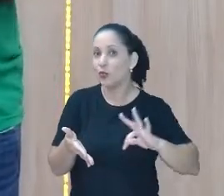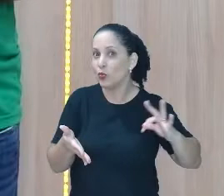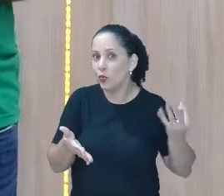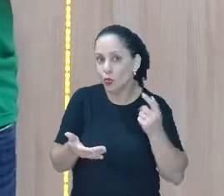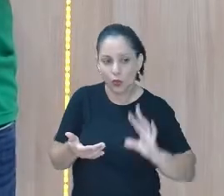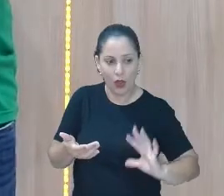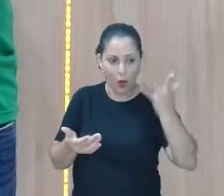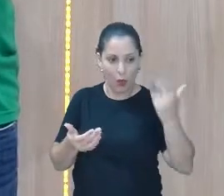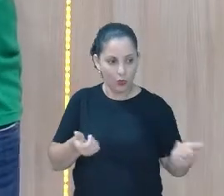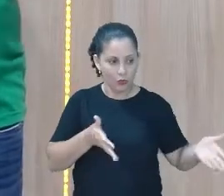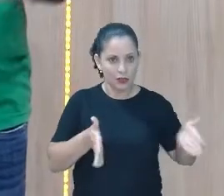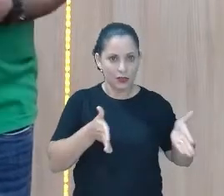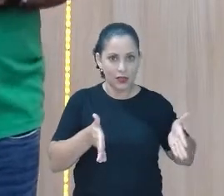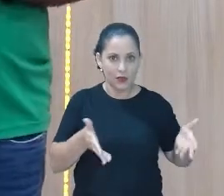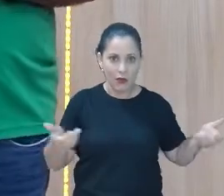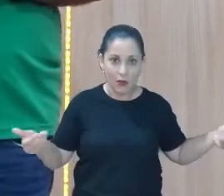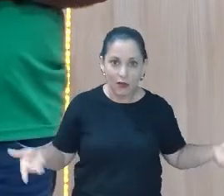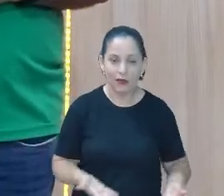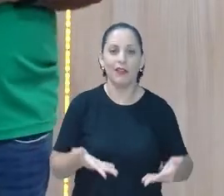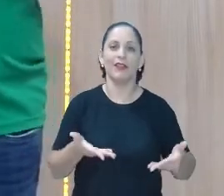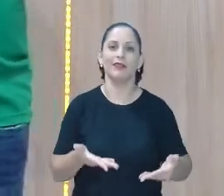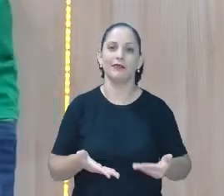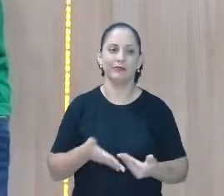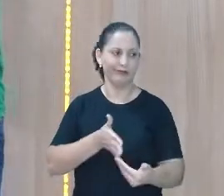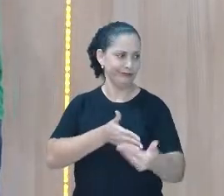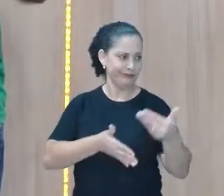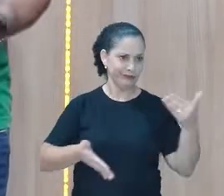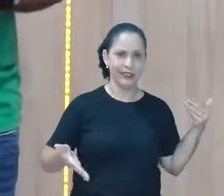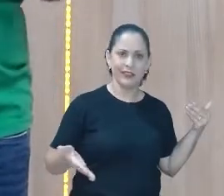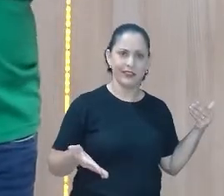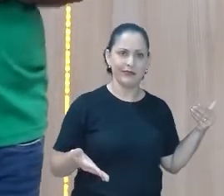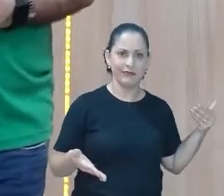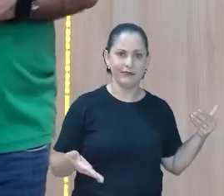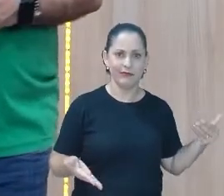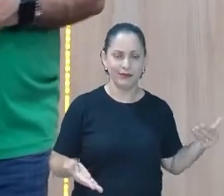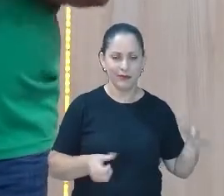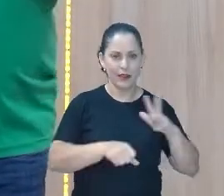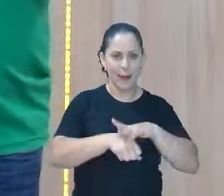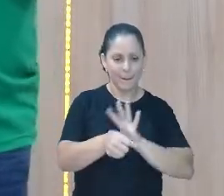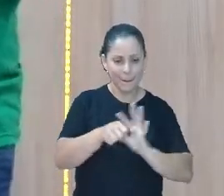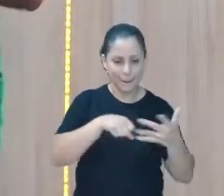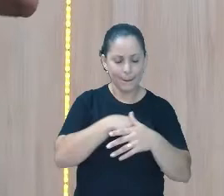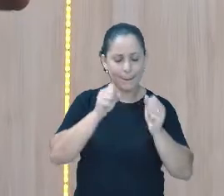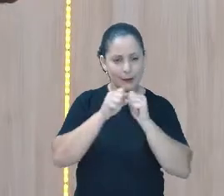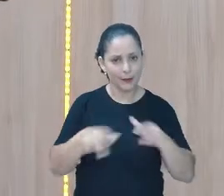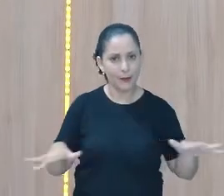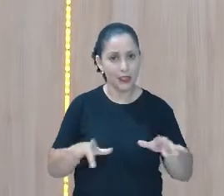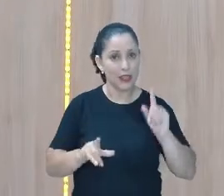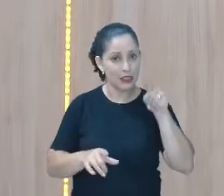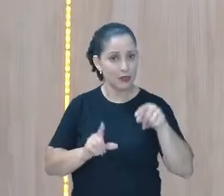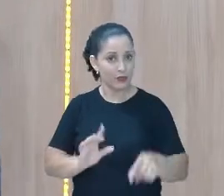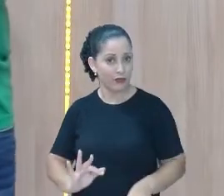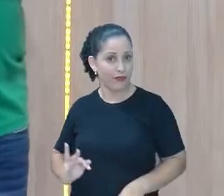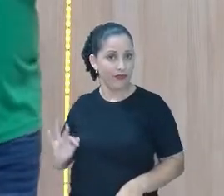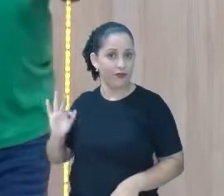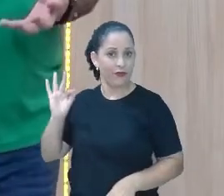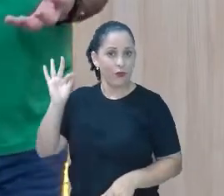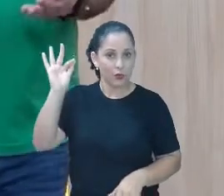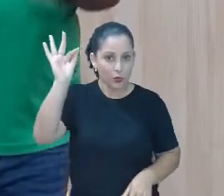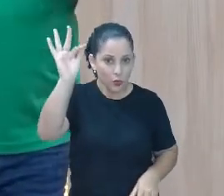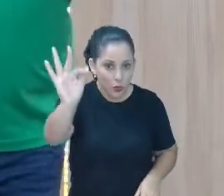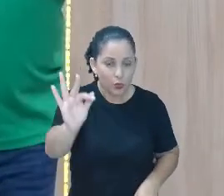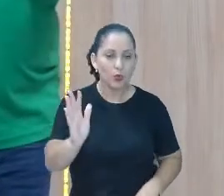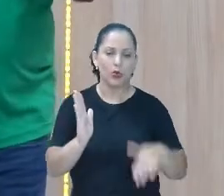documentando os fatos que estão acontecendo nesse contexto da pandemia. E isso mais na frente,